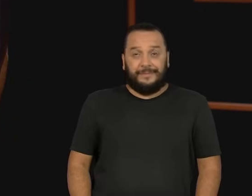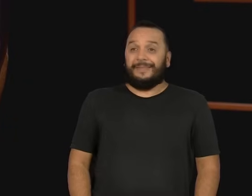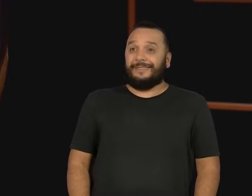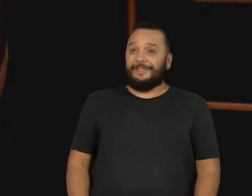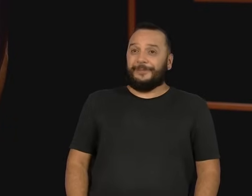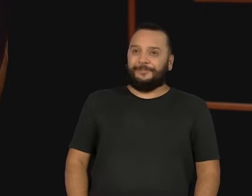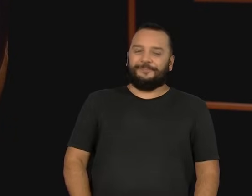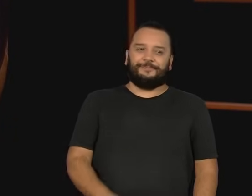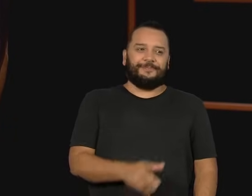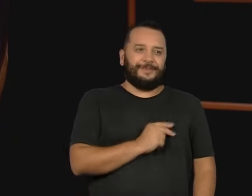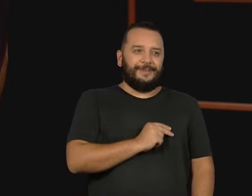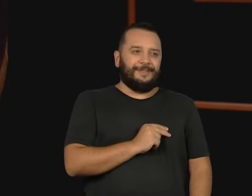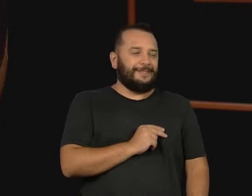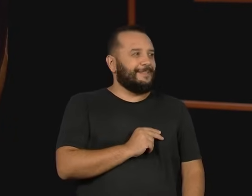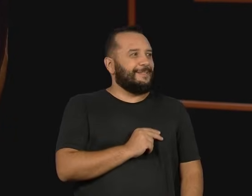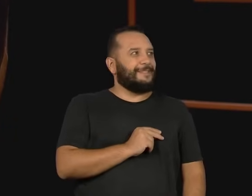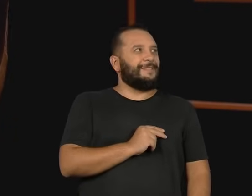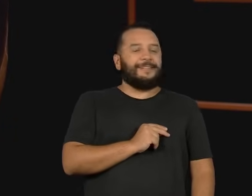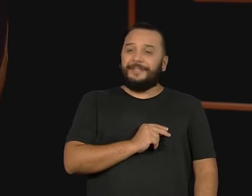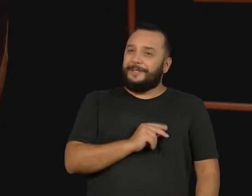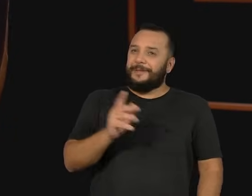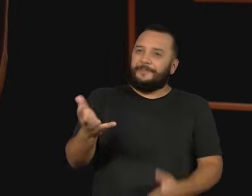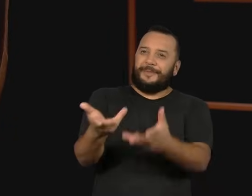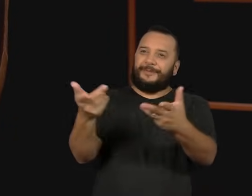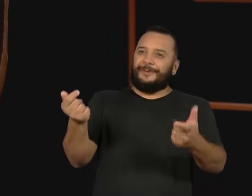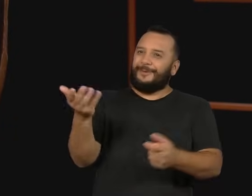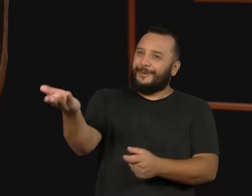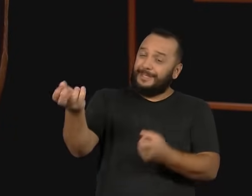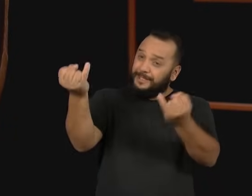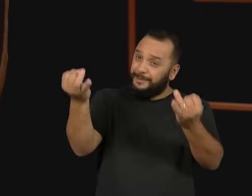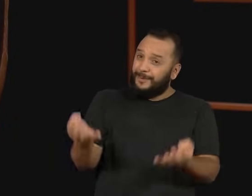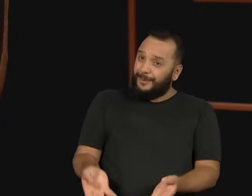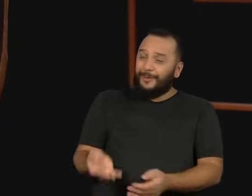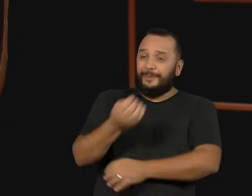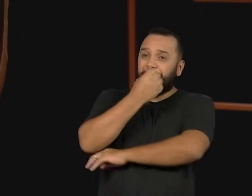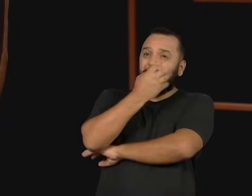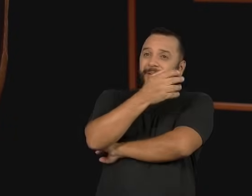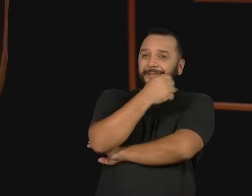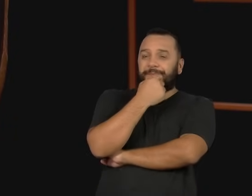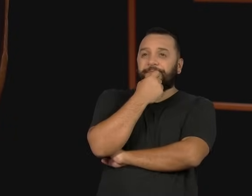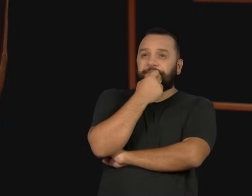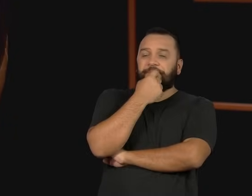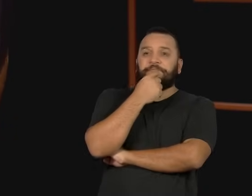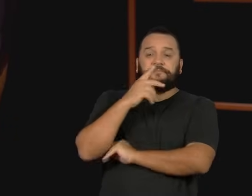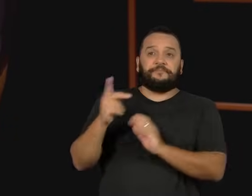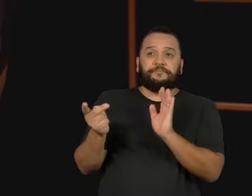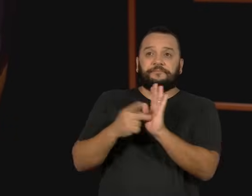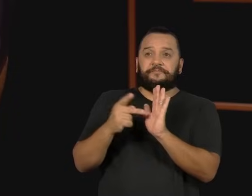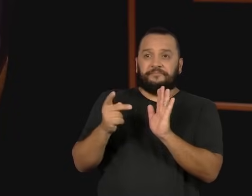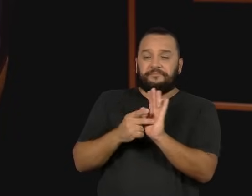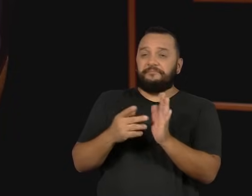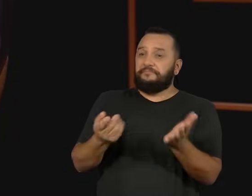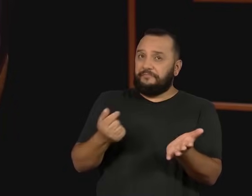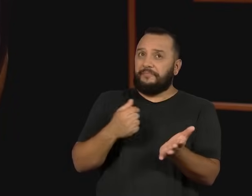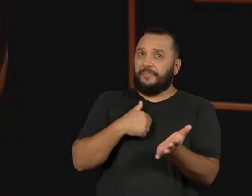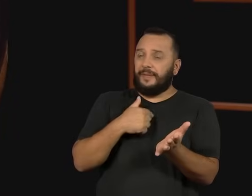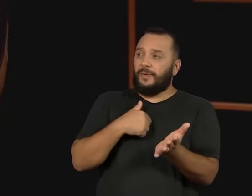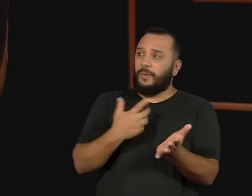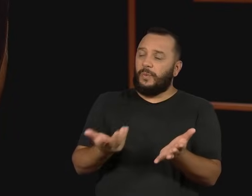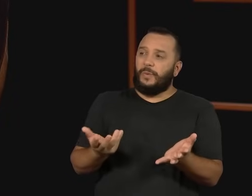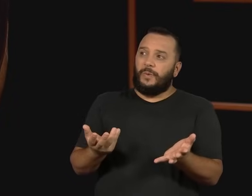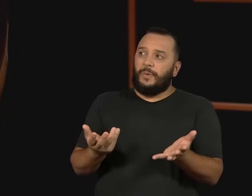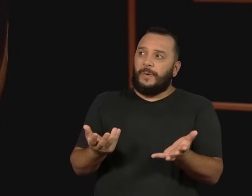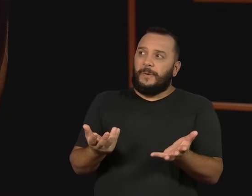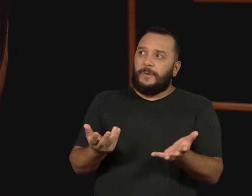Puxa, maravilhosa. Ela diz tudo muito bem, né? De fato, a minha volta